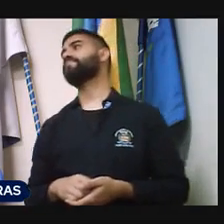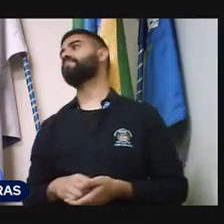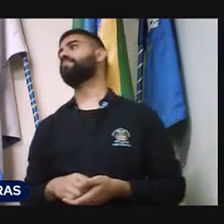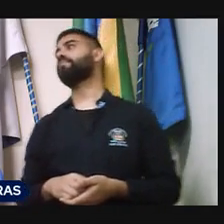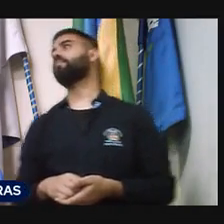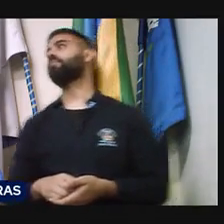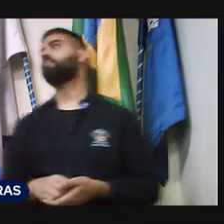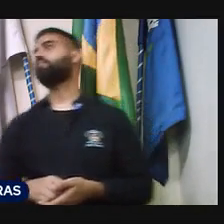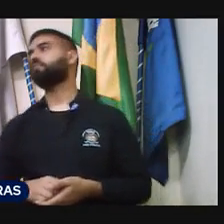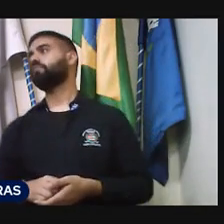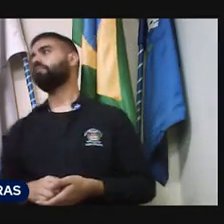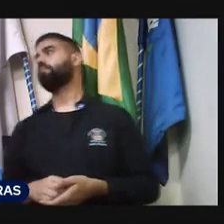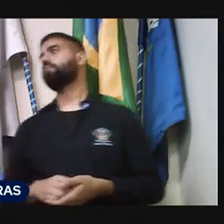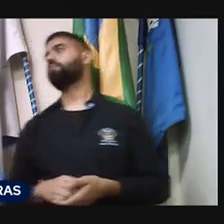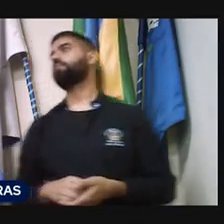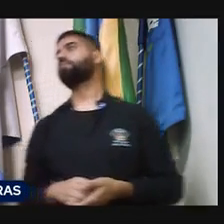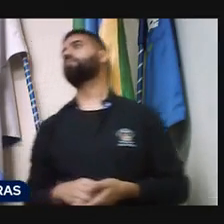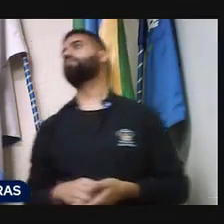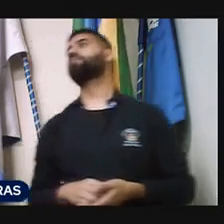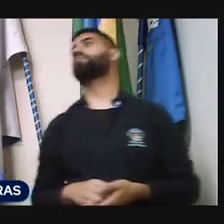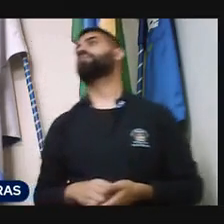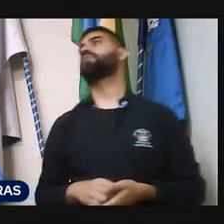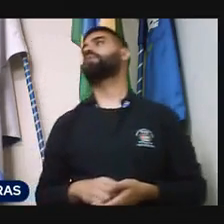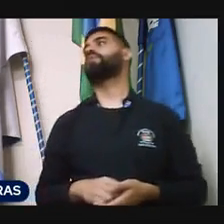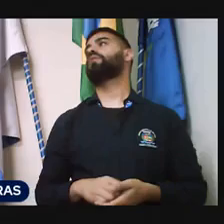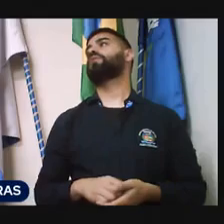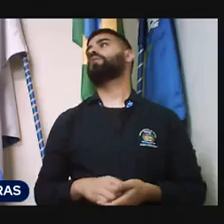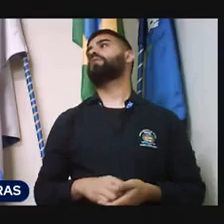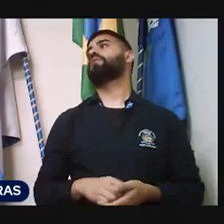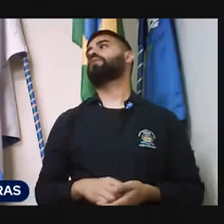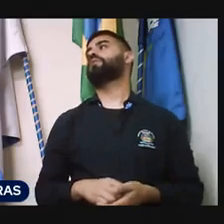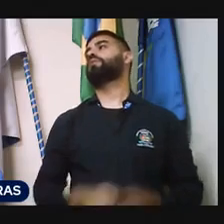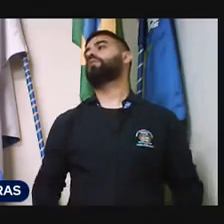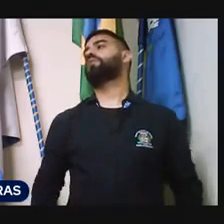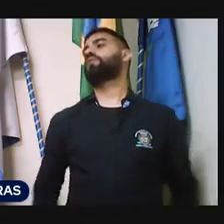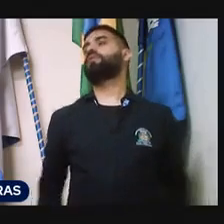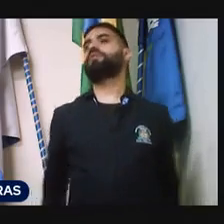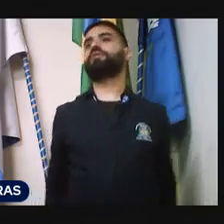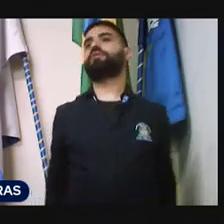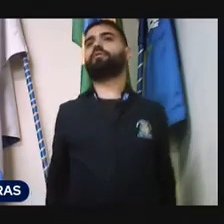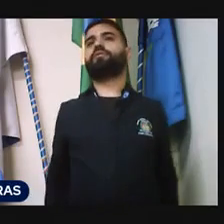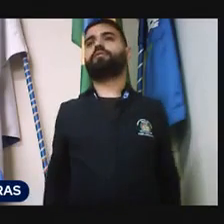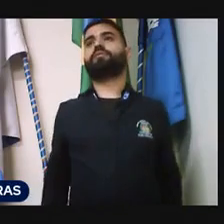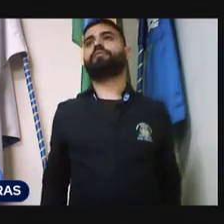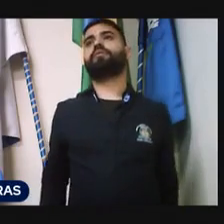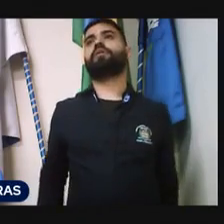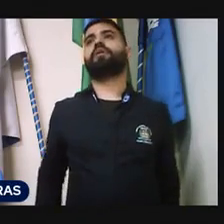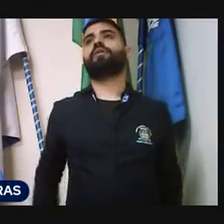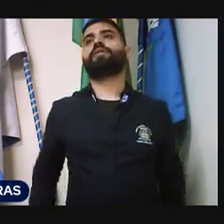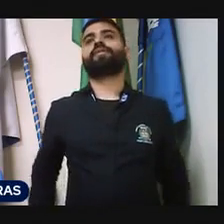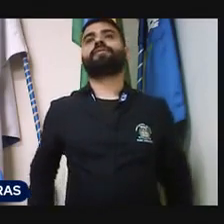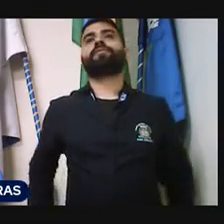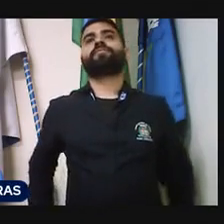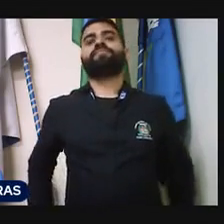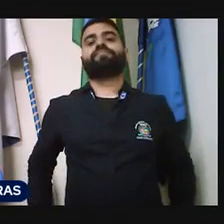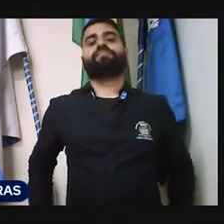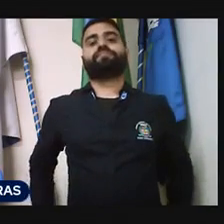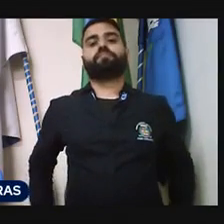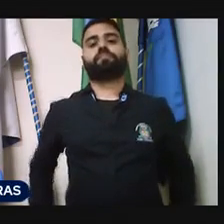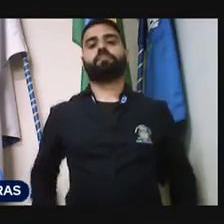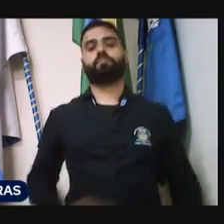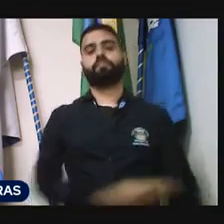é mais algum Vereador Vereador Fabio Antonio Boa noite seu presidente